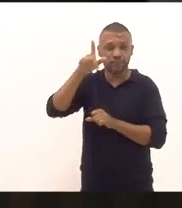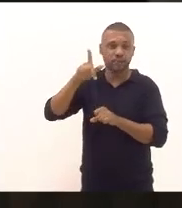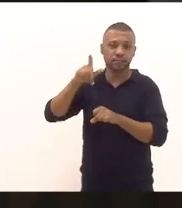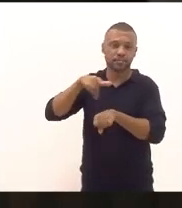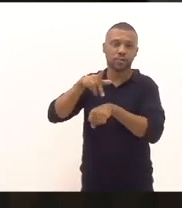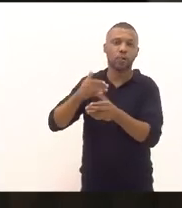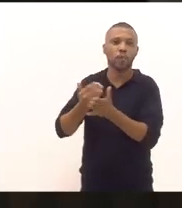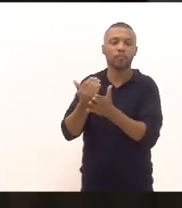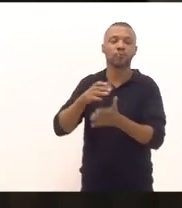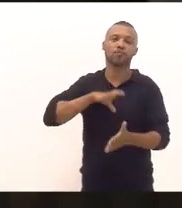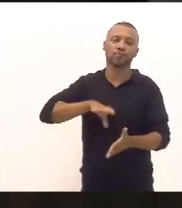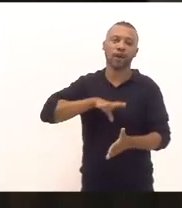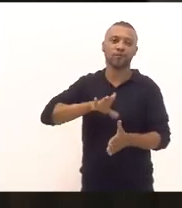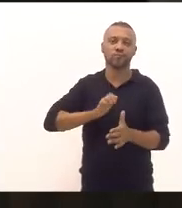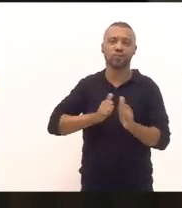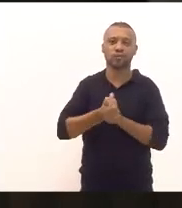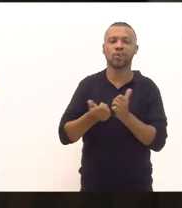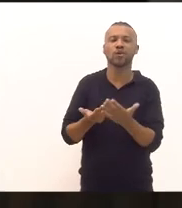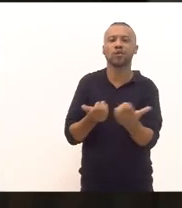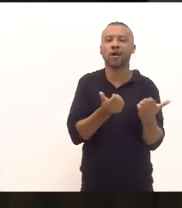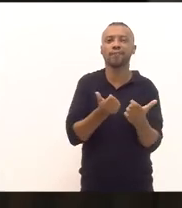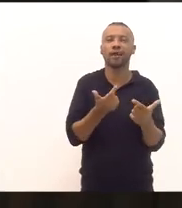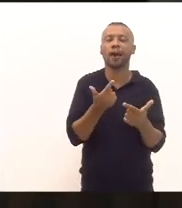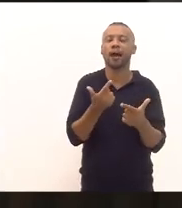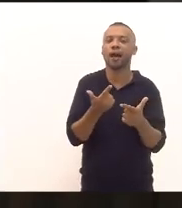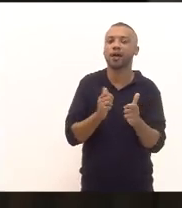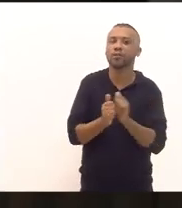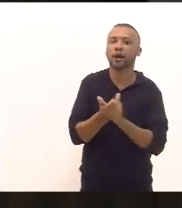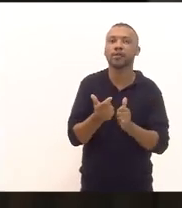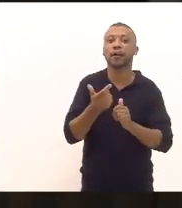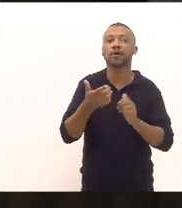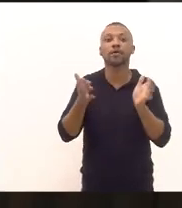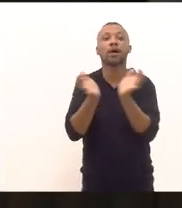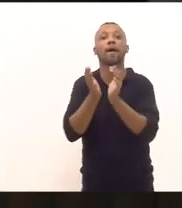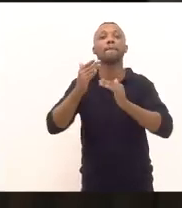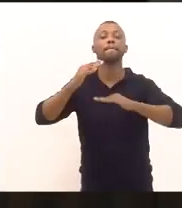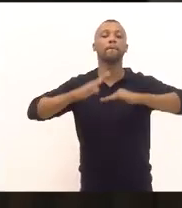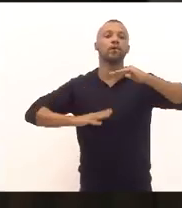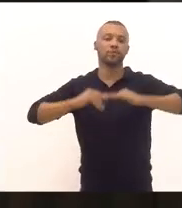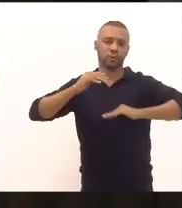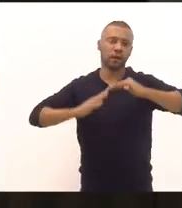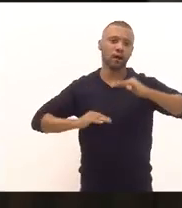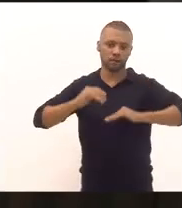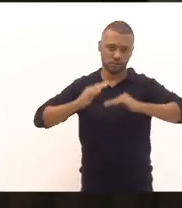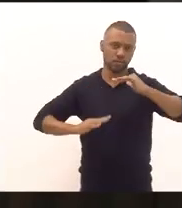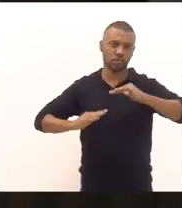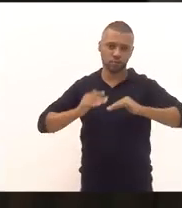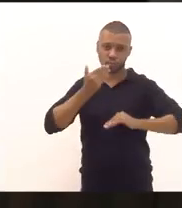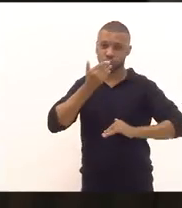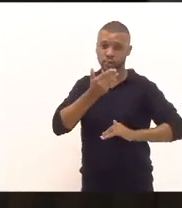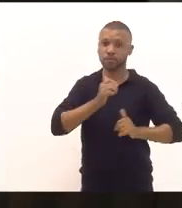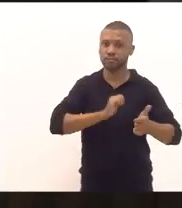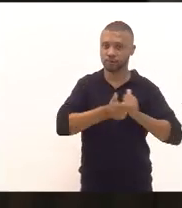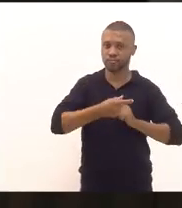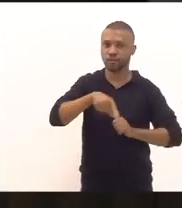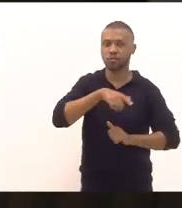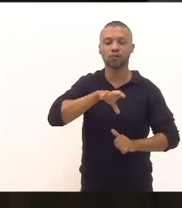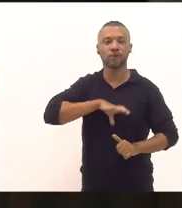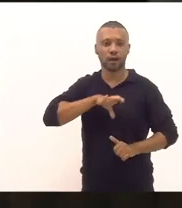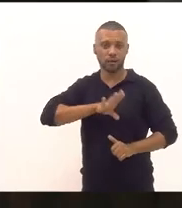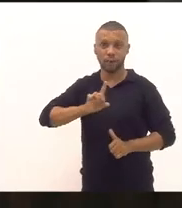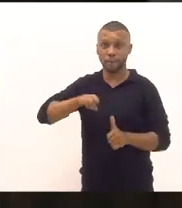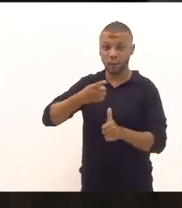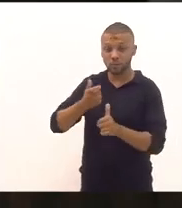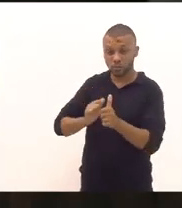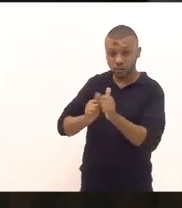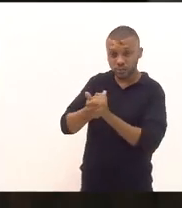Vasco da Gama onde foi jogador mais jovem a atuar na era na área profissional do time também foi o